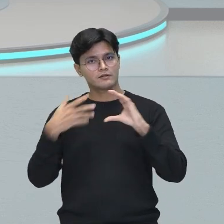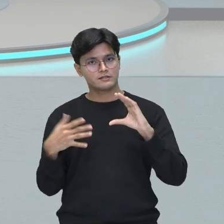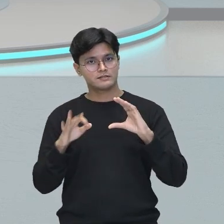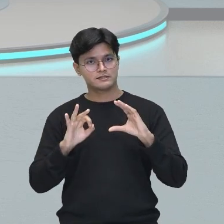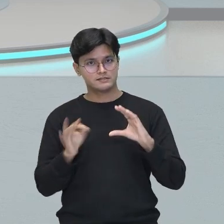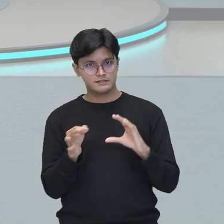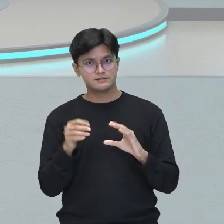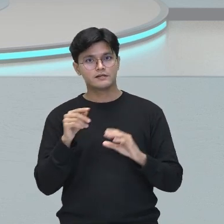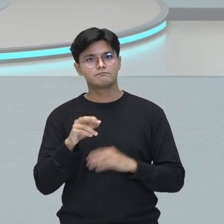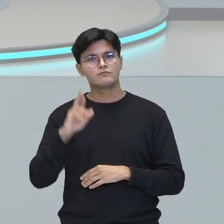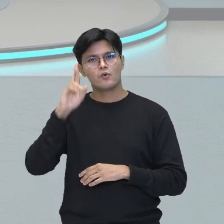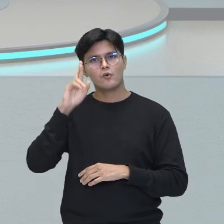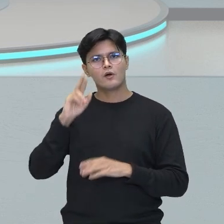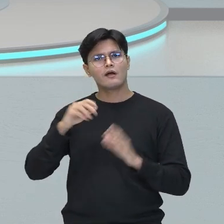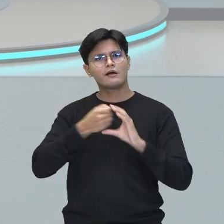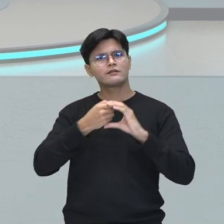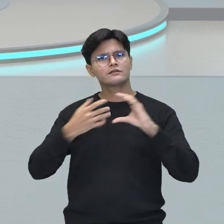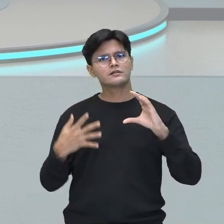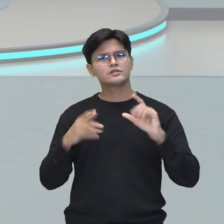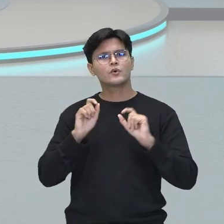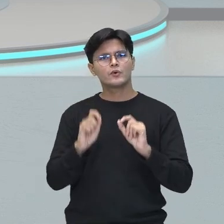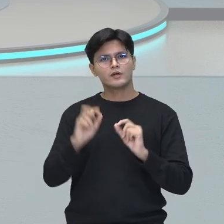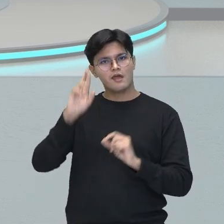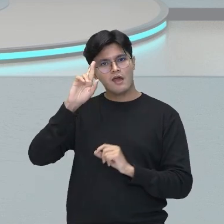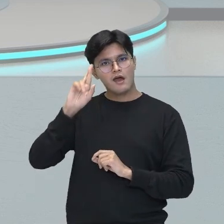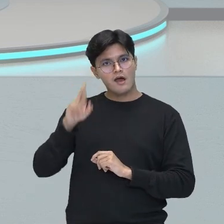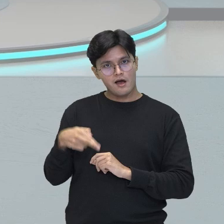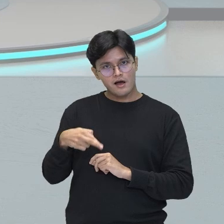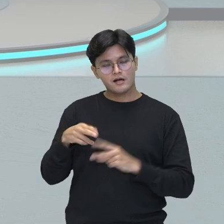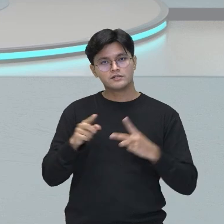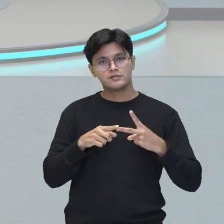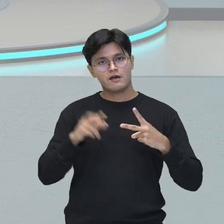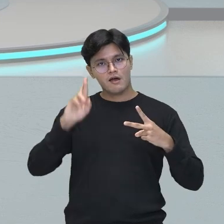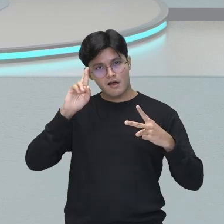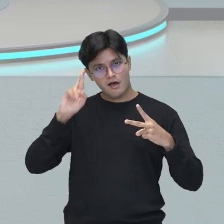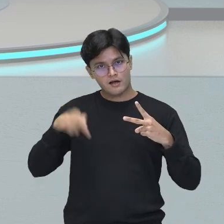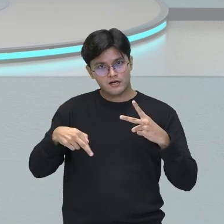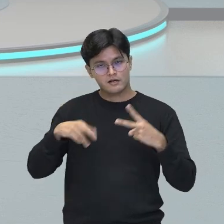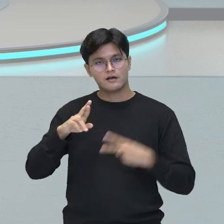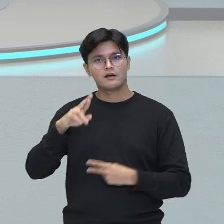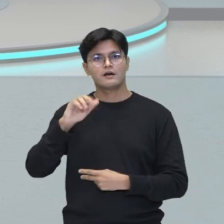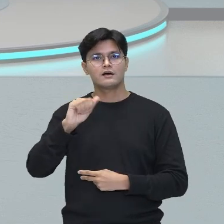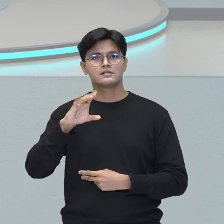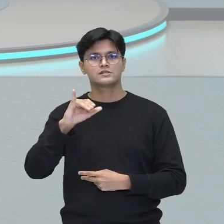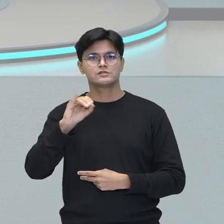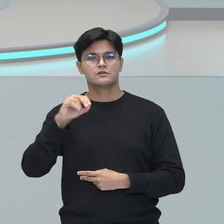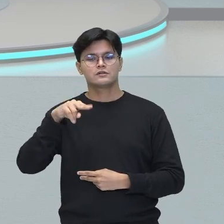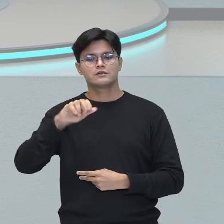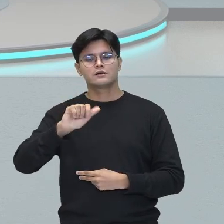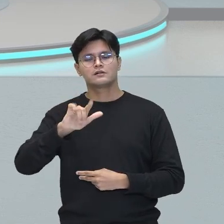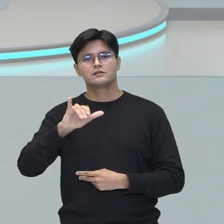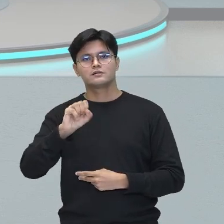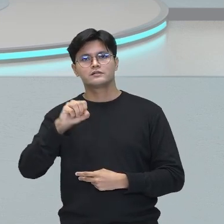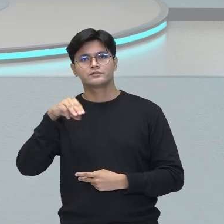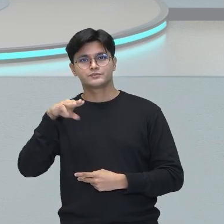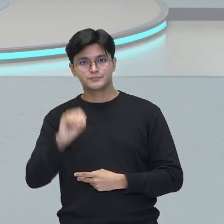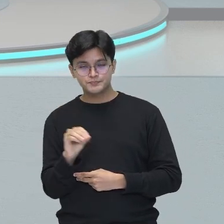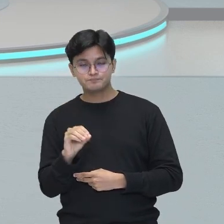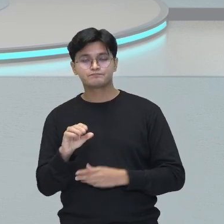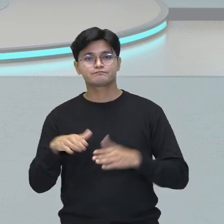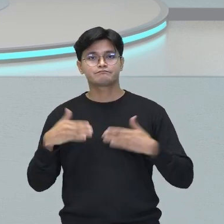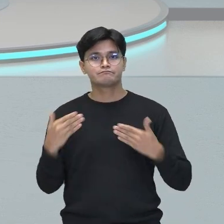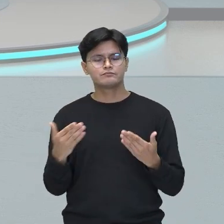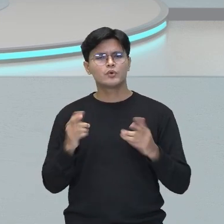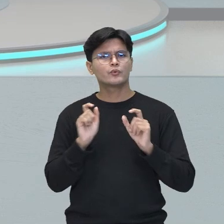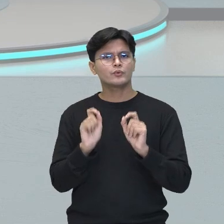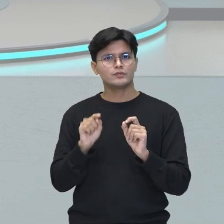o racionalismo lá Nera O que é muito religioso né fica